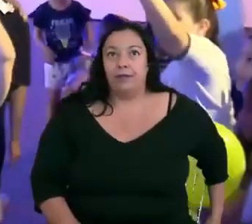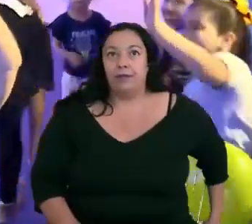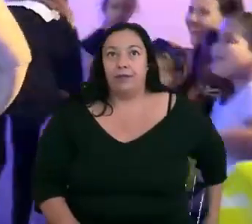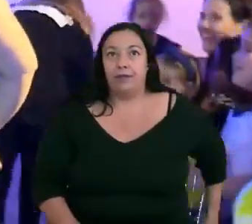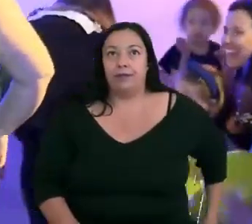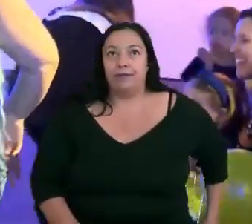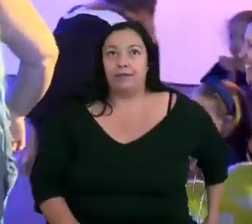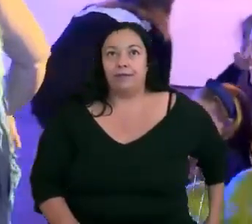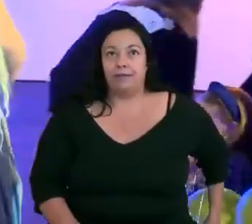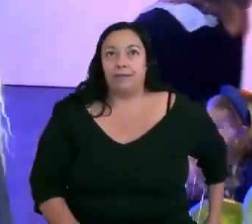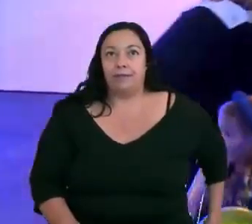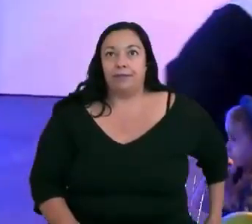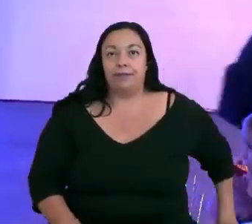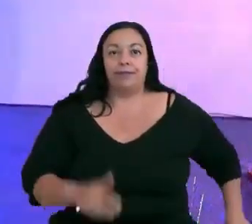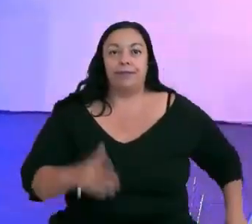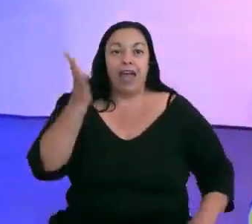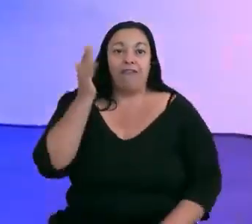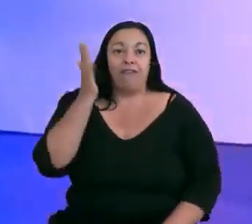Venha, Clara!